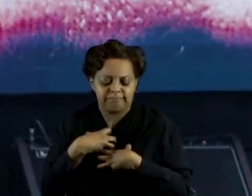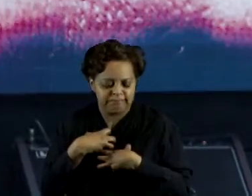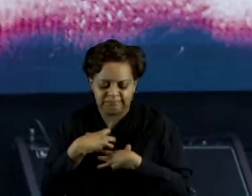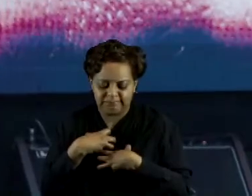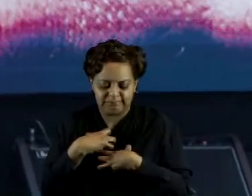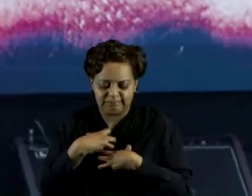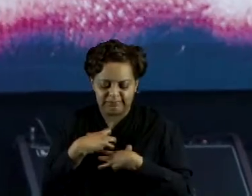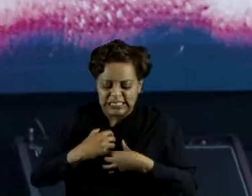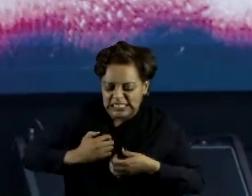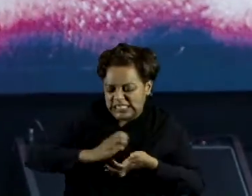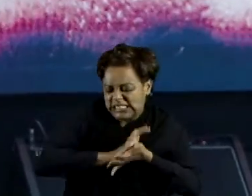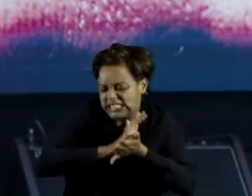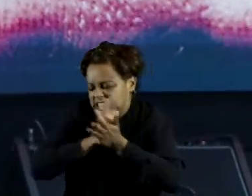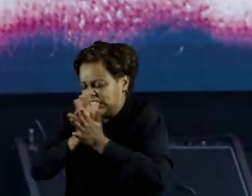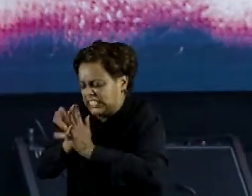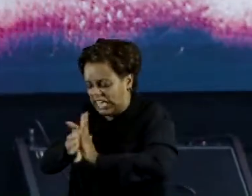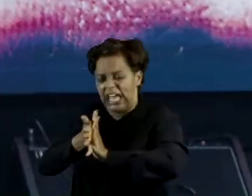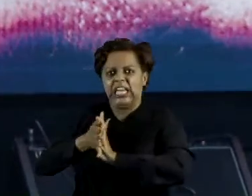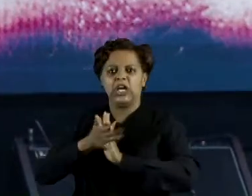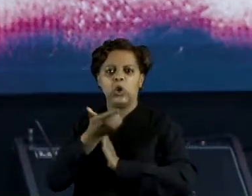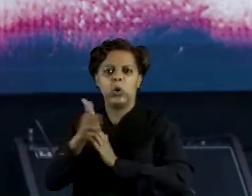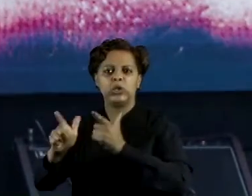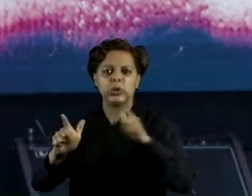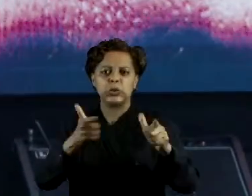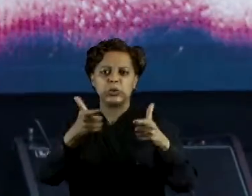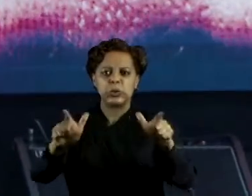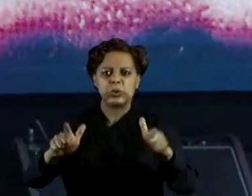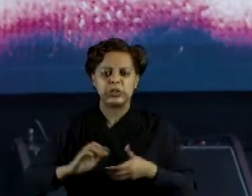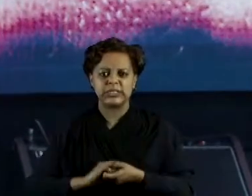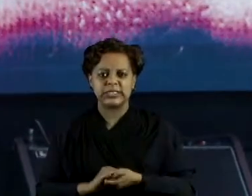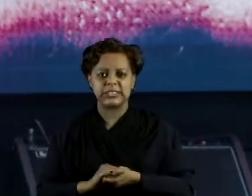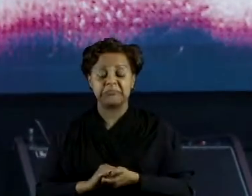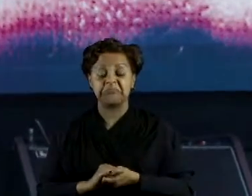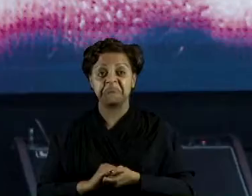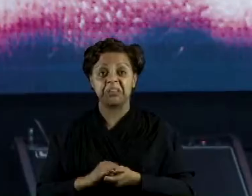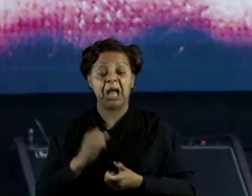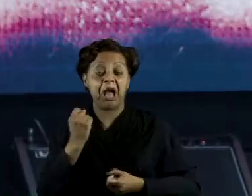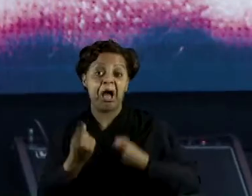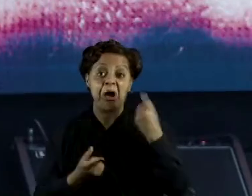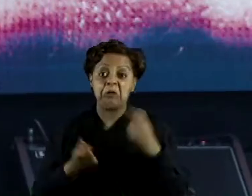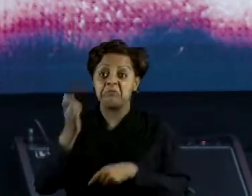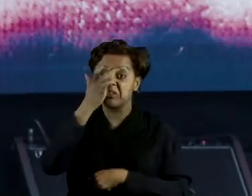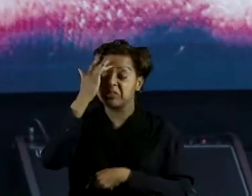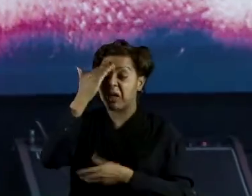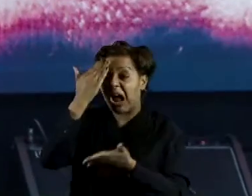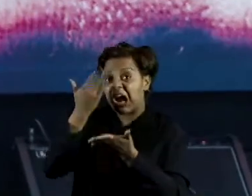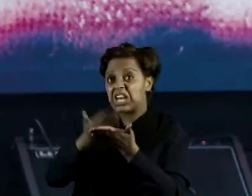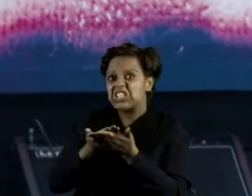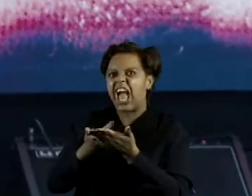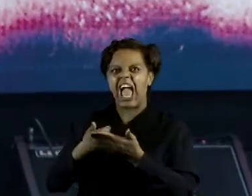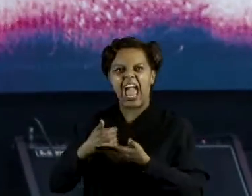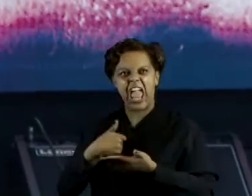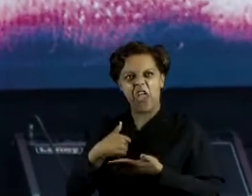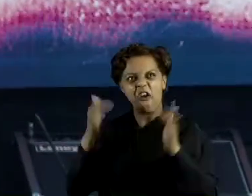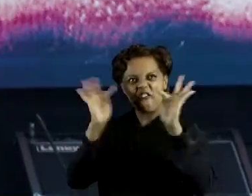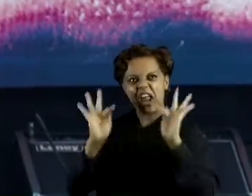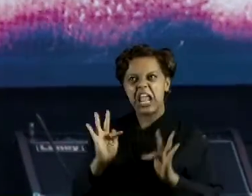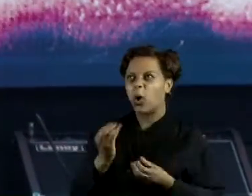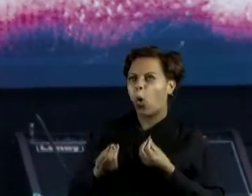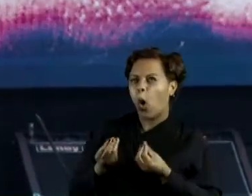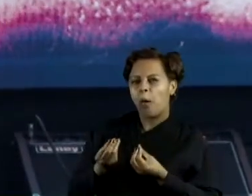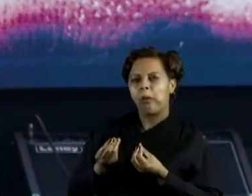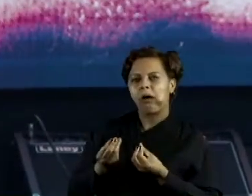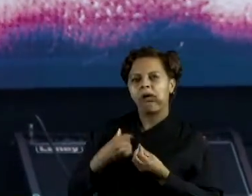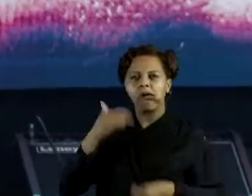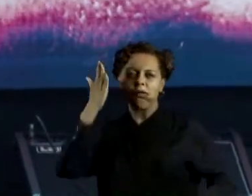destruindo a felicidade de outros, né? Algumas pessoas acreditam que a felicidade vem com a fama. E nesse